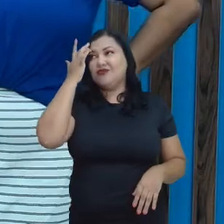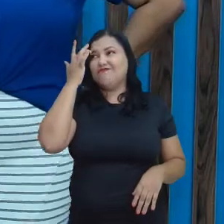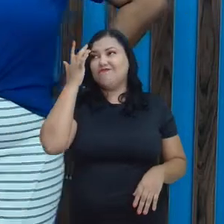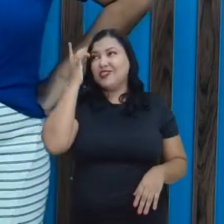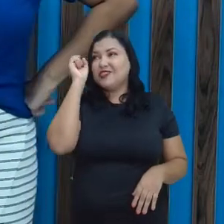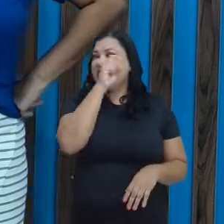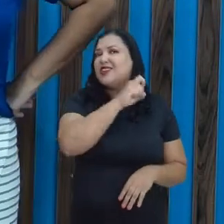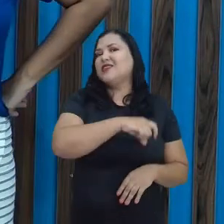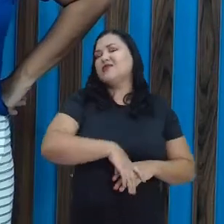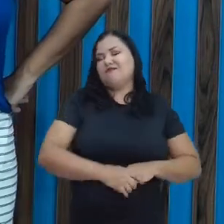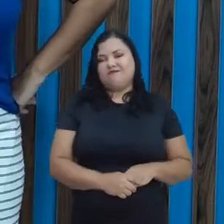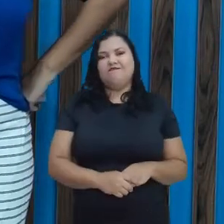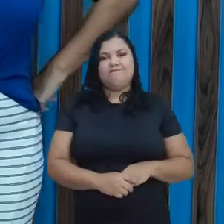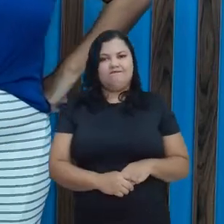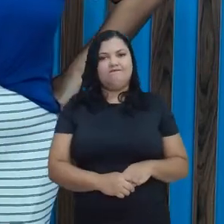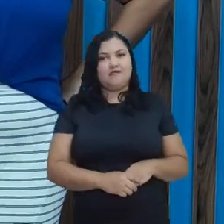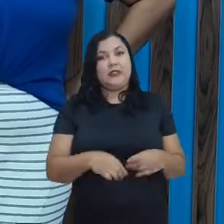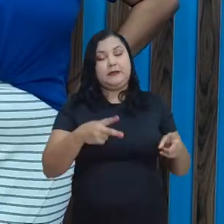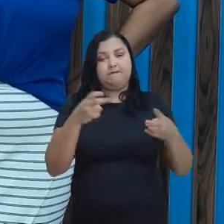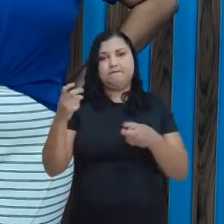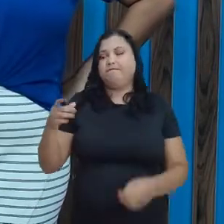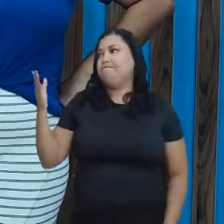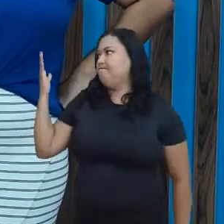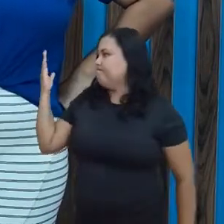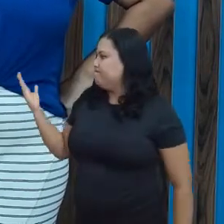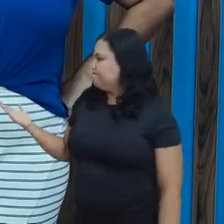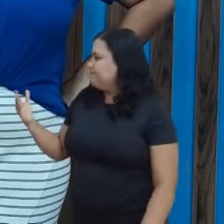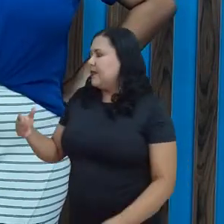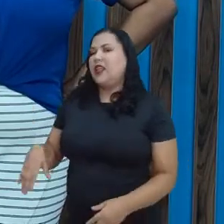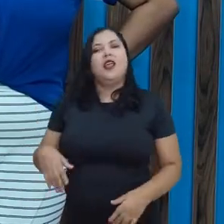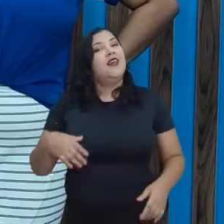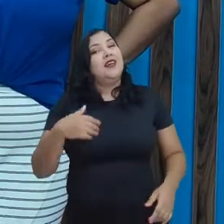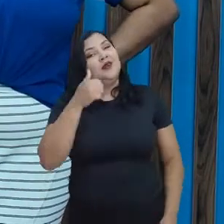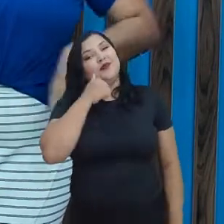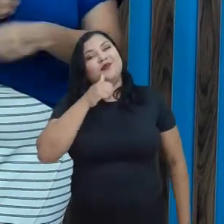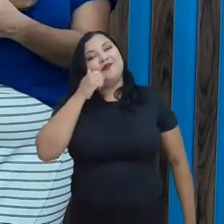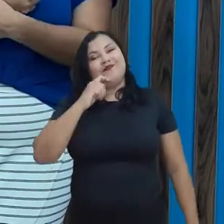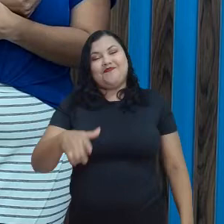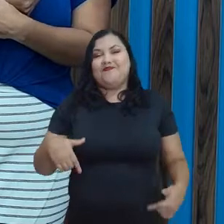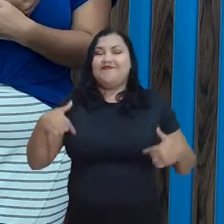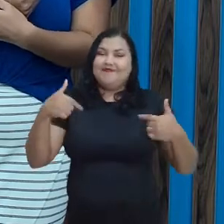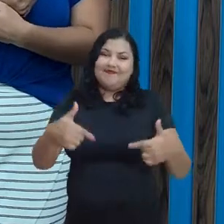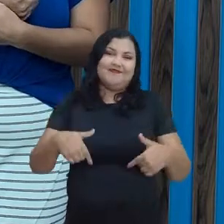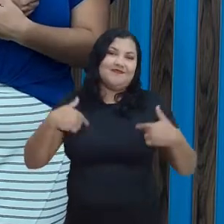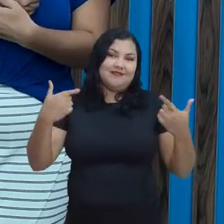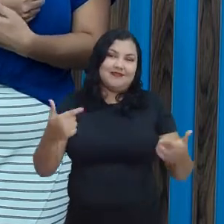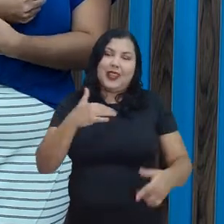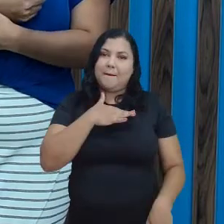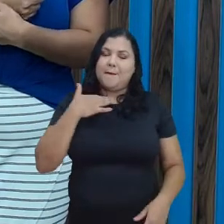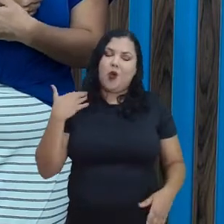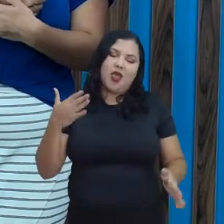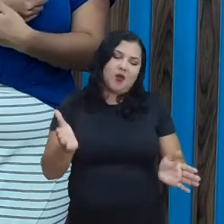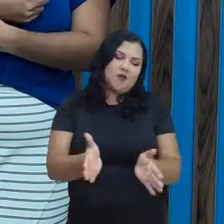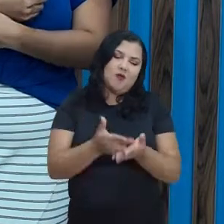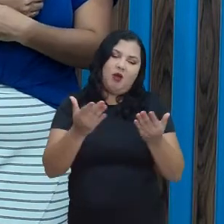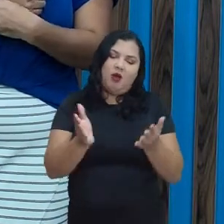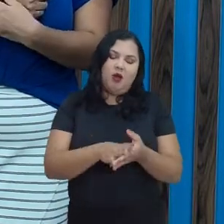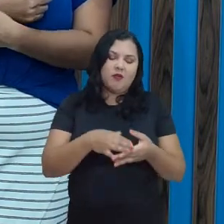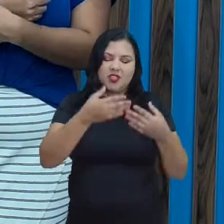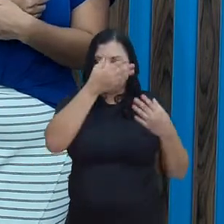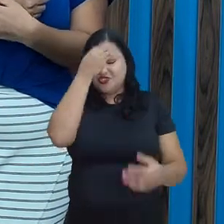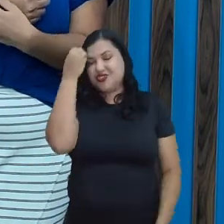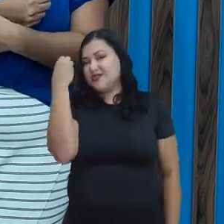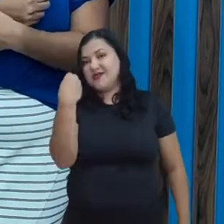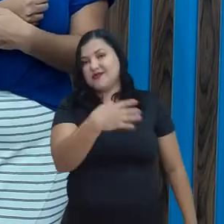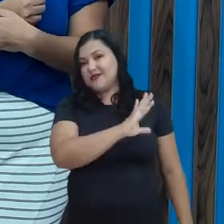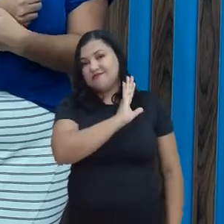gente perceber que foi uma mulher que lutou sua vida inteira e morreu pobre, morreu esquecida,